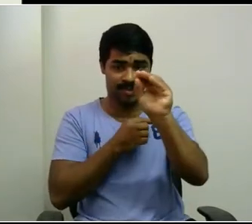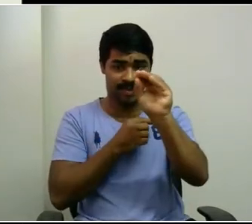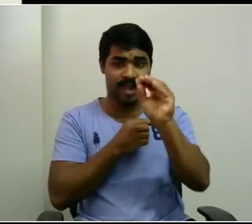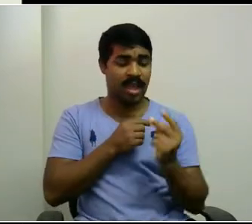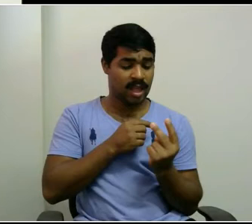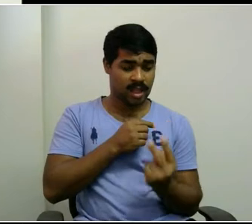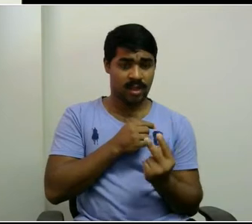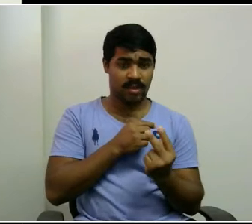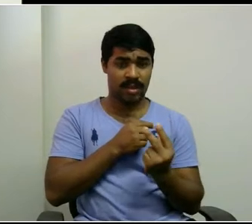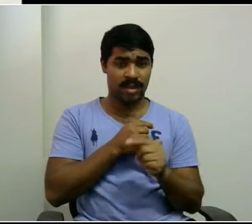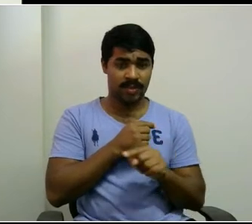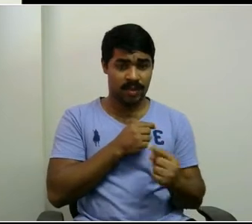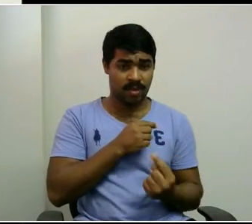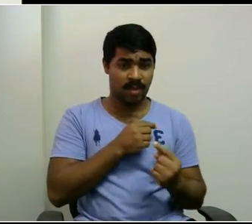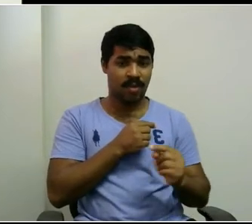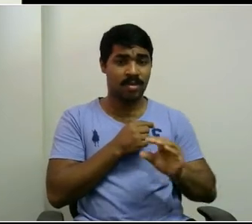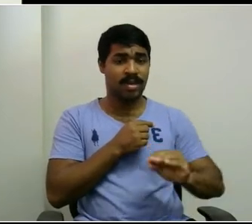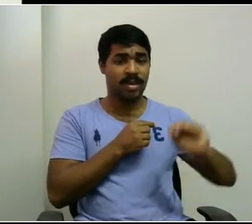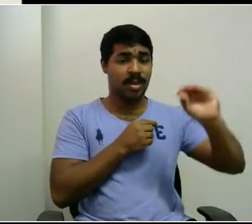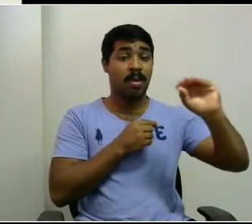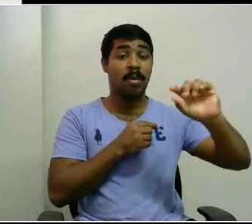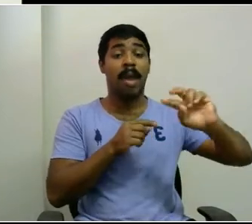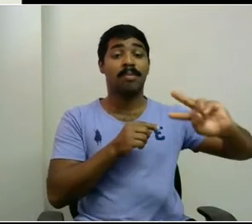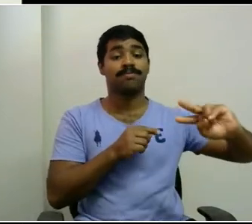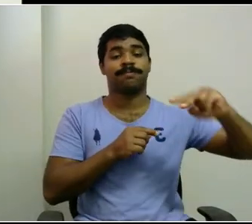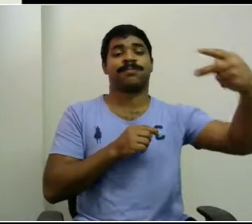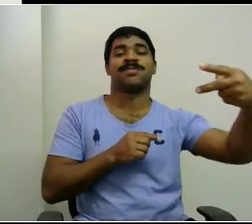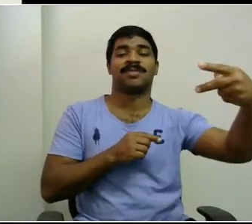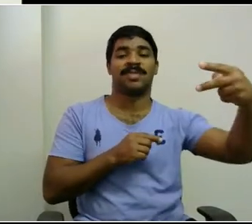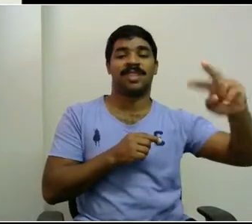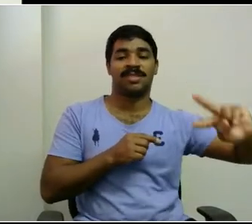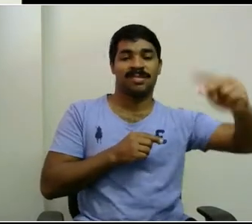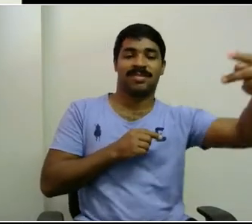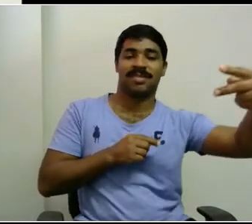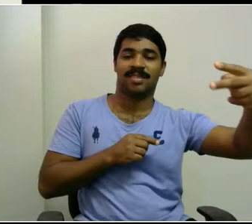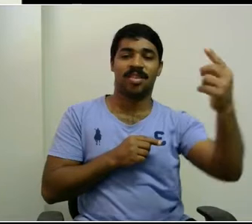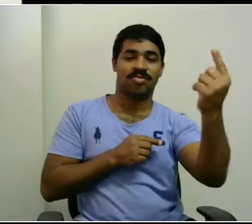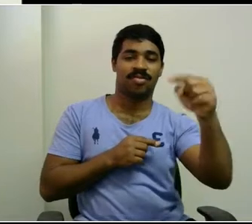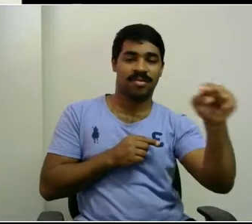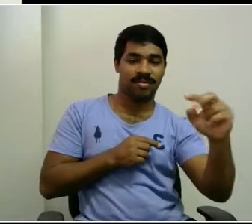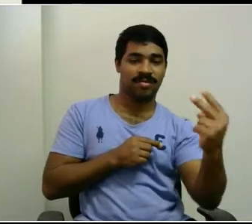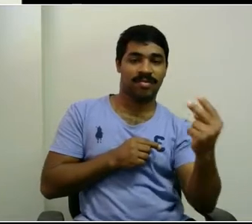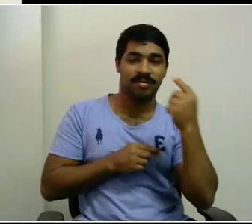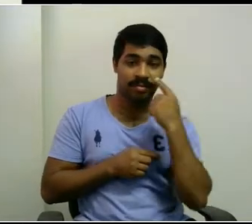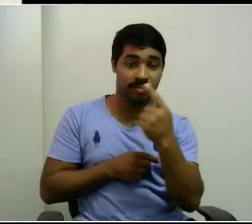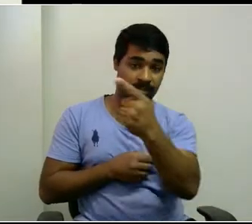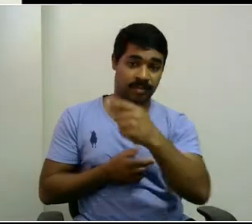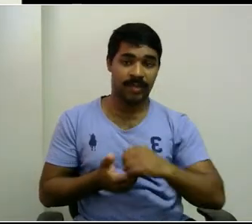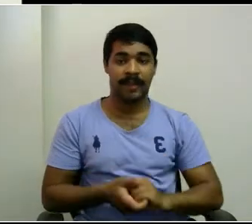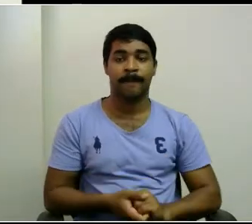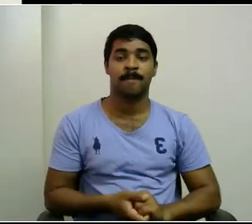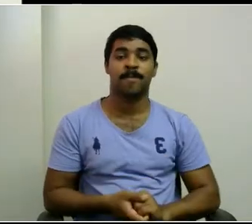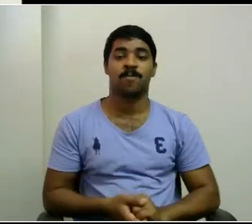Portanto, isso daqui, ó, vale x menor que menos 1 sobre